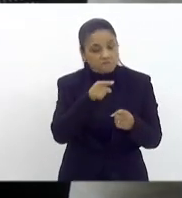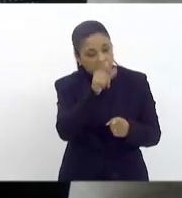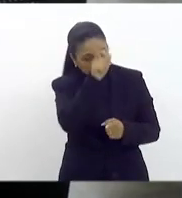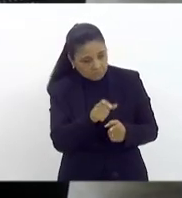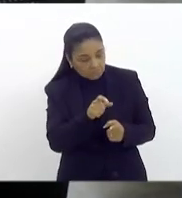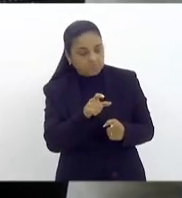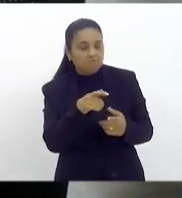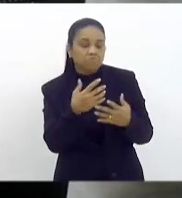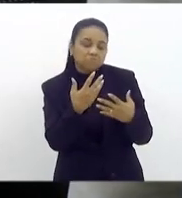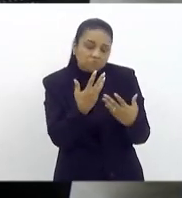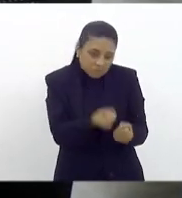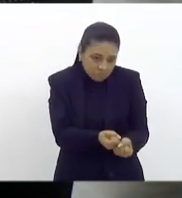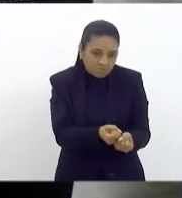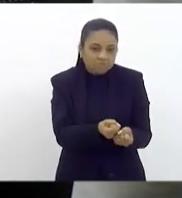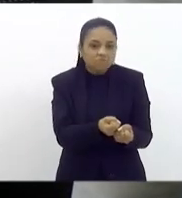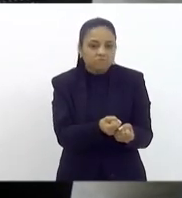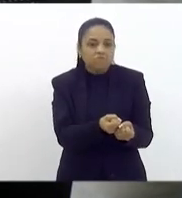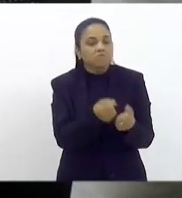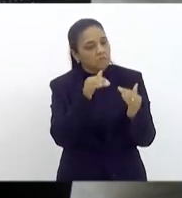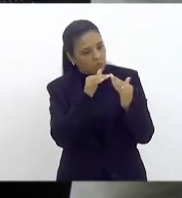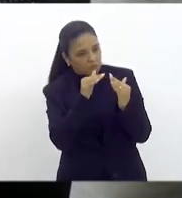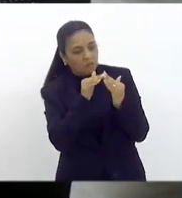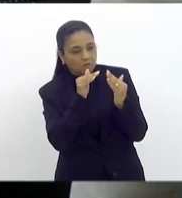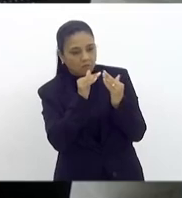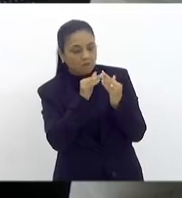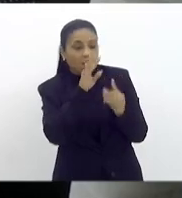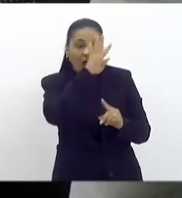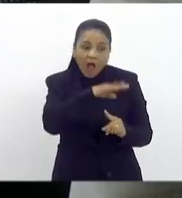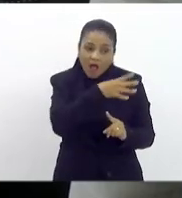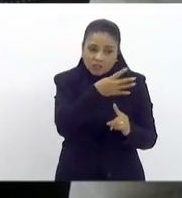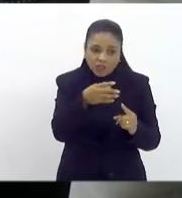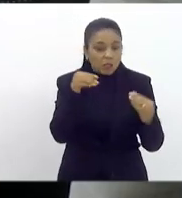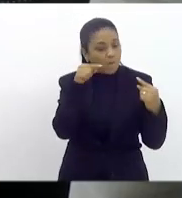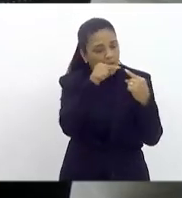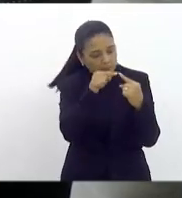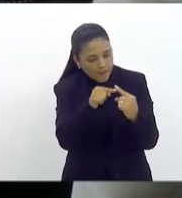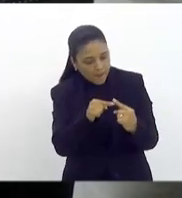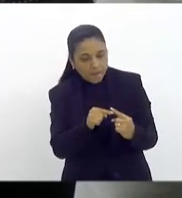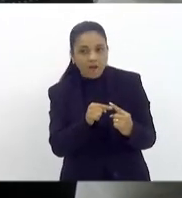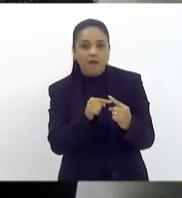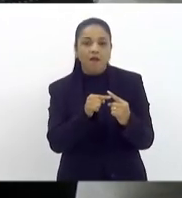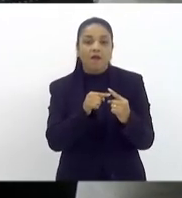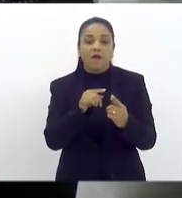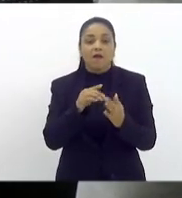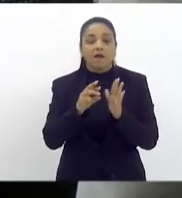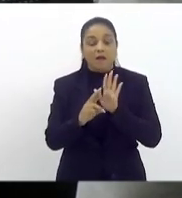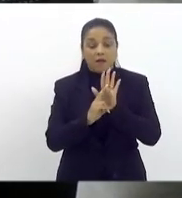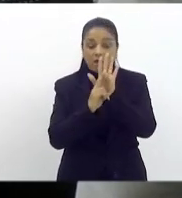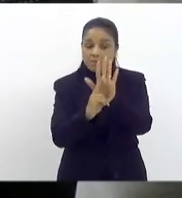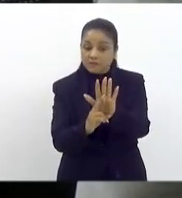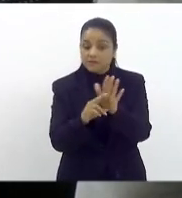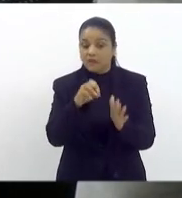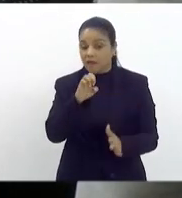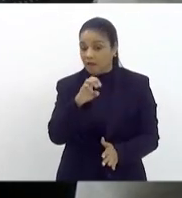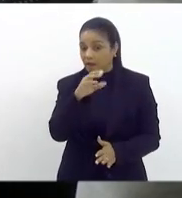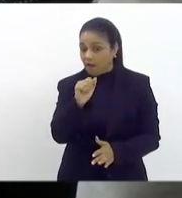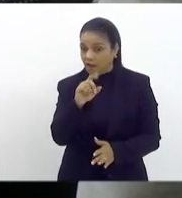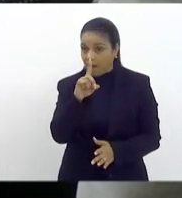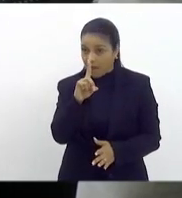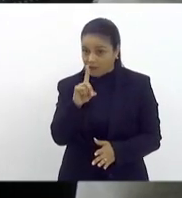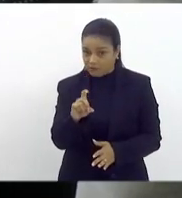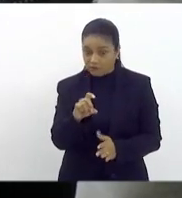podemos compatibilizar as agendas, porque a senhora superintendente do ECAD desempenha uma